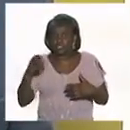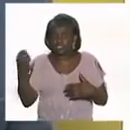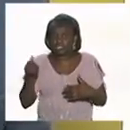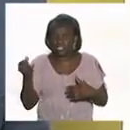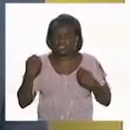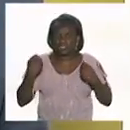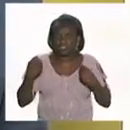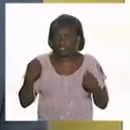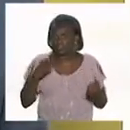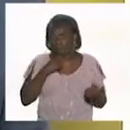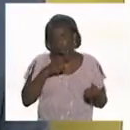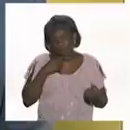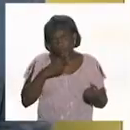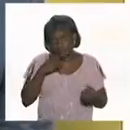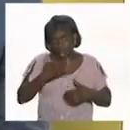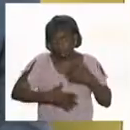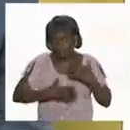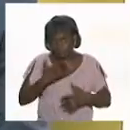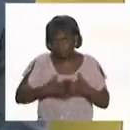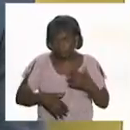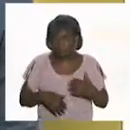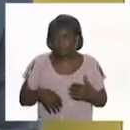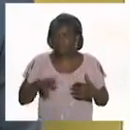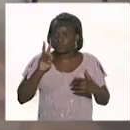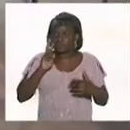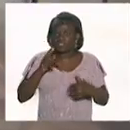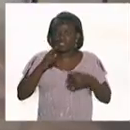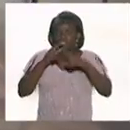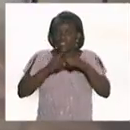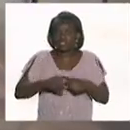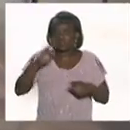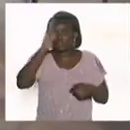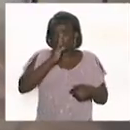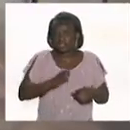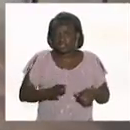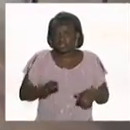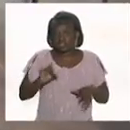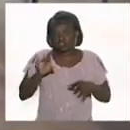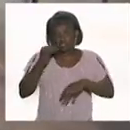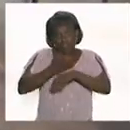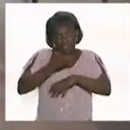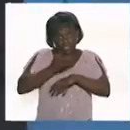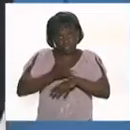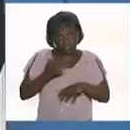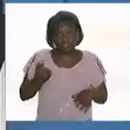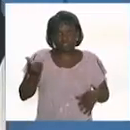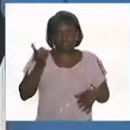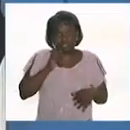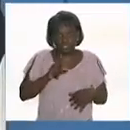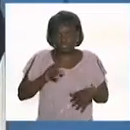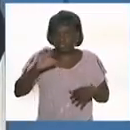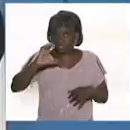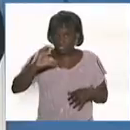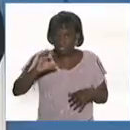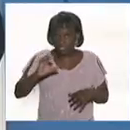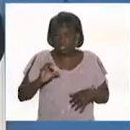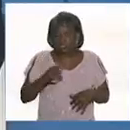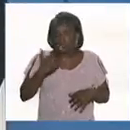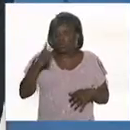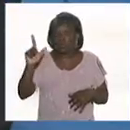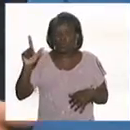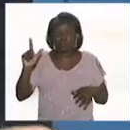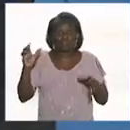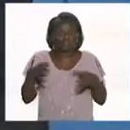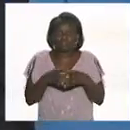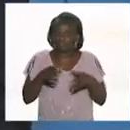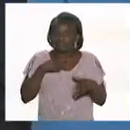quinta, sexta força. Isso tem sido muito... Basta ver no Campeonato Brasileiro, né? Exatamente. A exceção do Volta Redonda que voltou para a Série C,